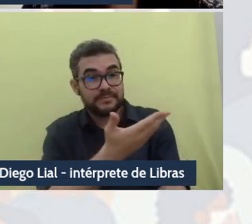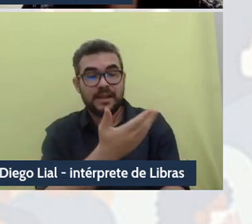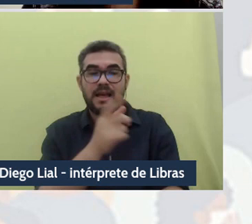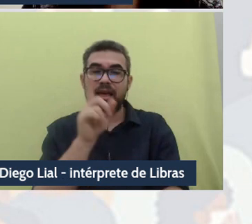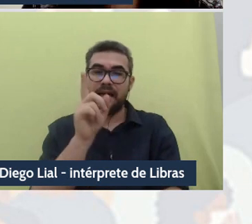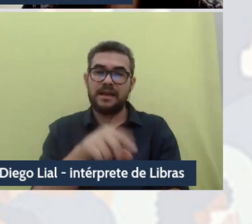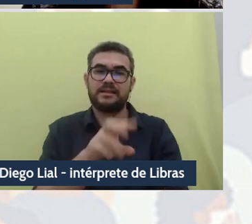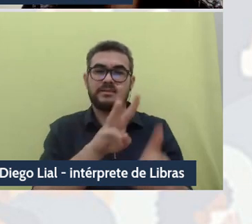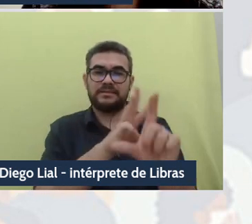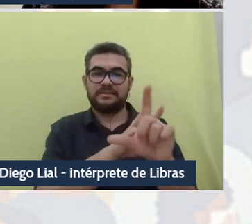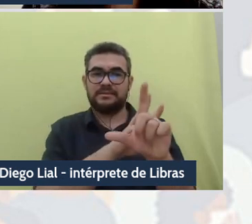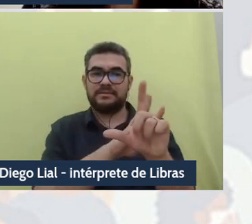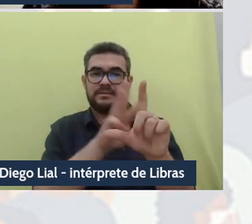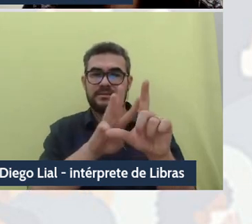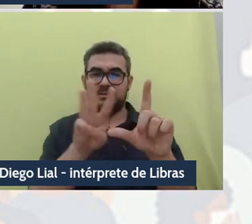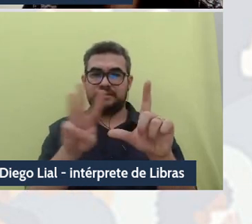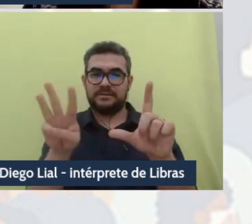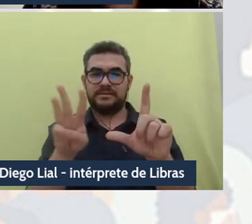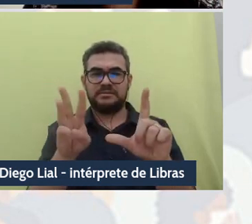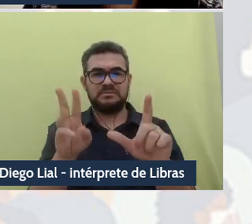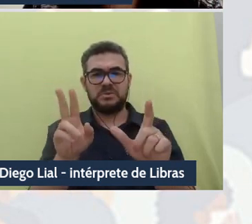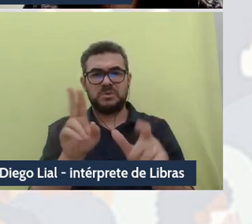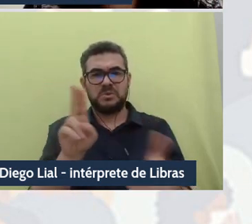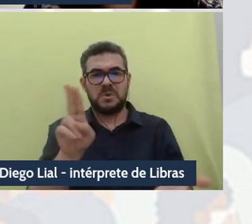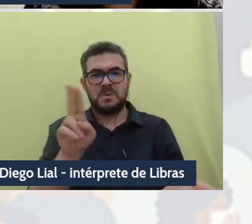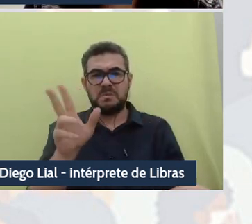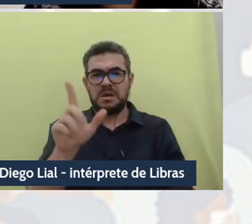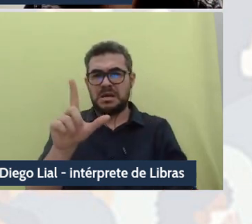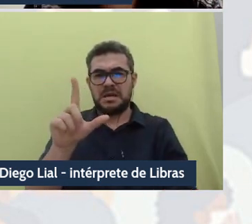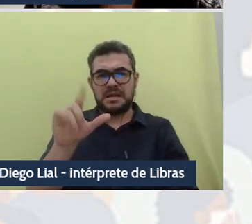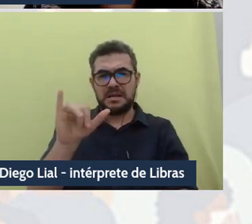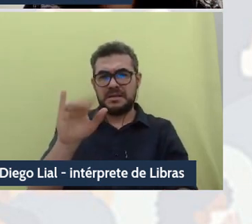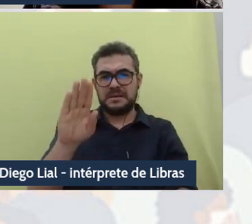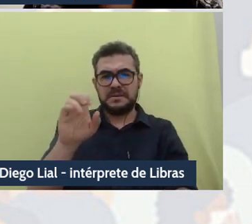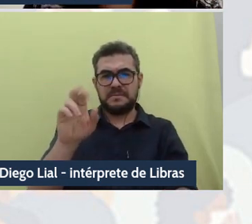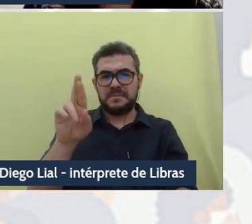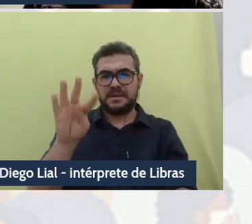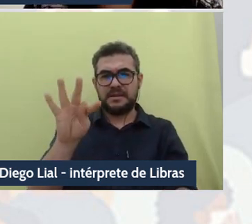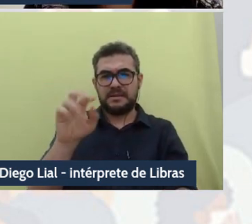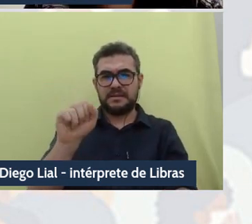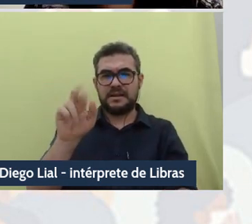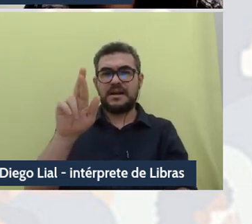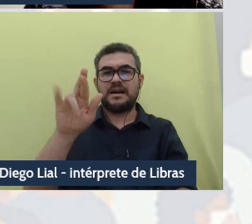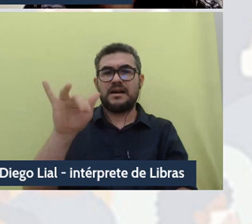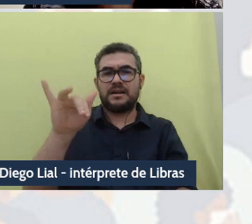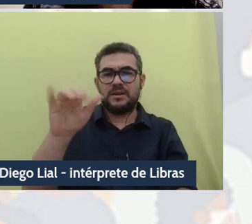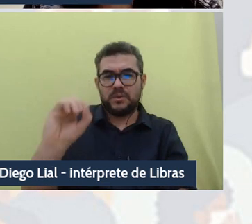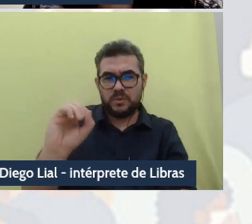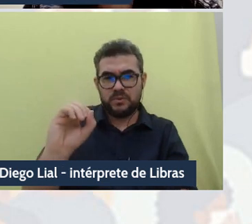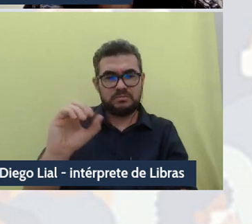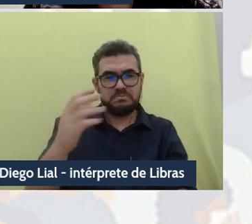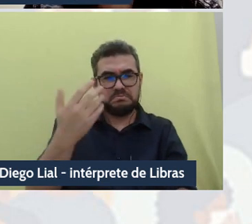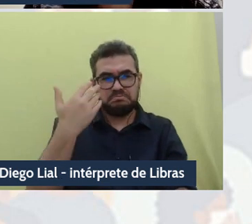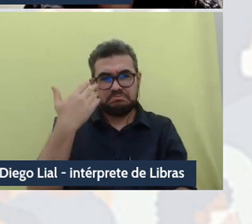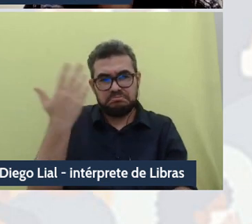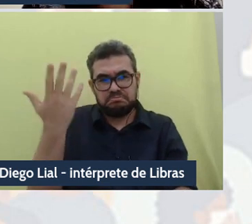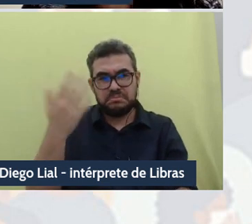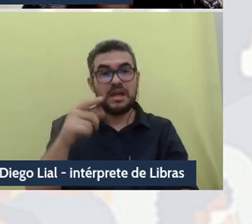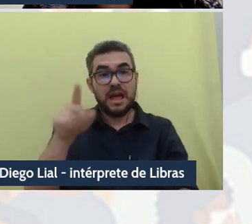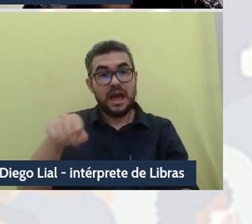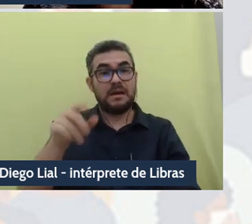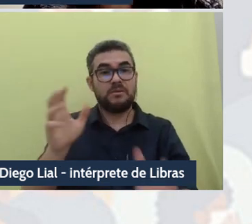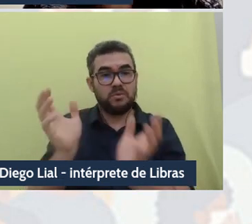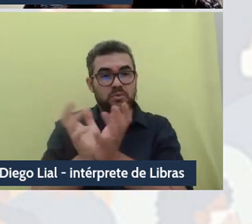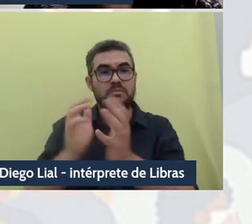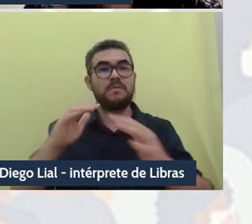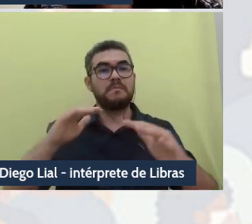eu acho que Libertários, alguma coisa assim, e eles estão ligados, né, a movimentos de extrema-direita,